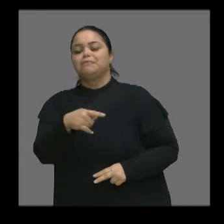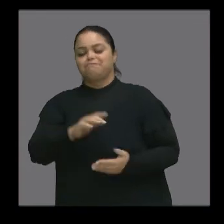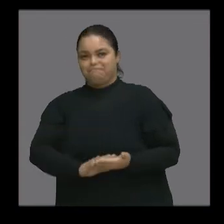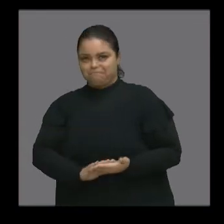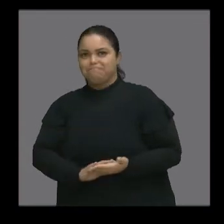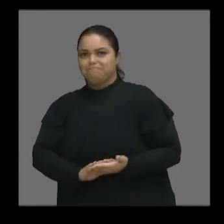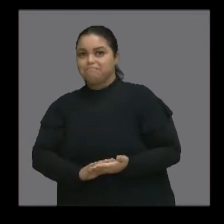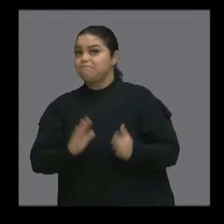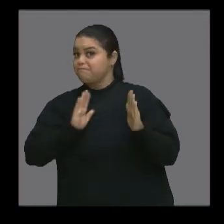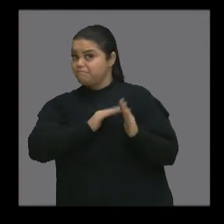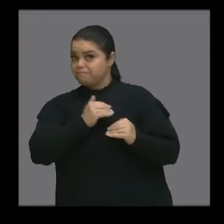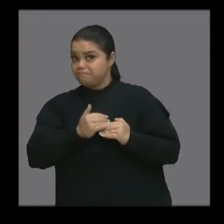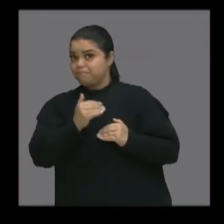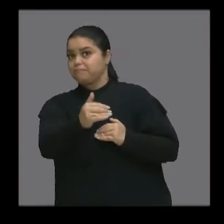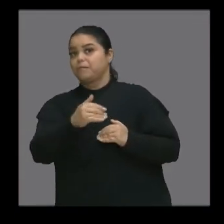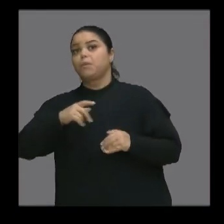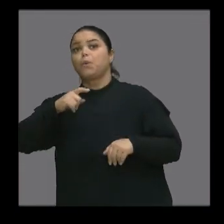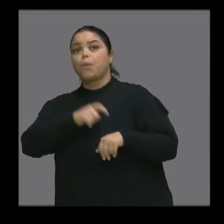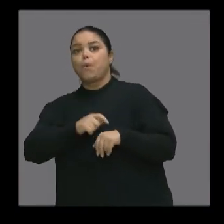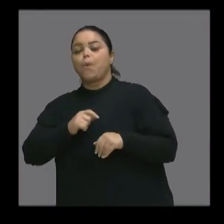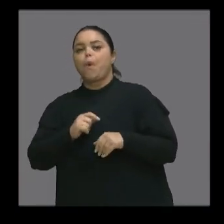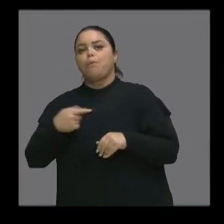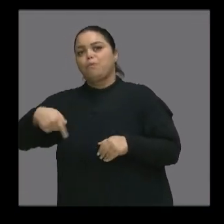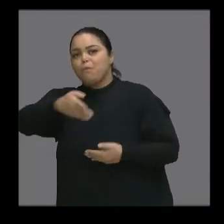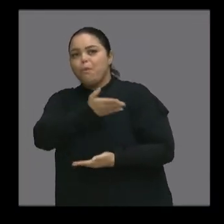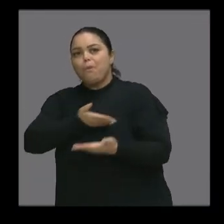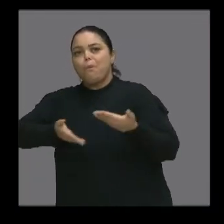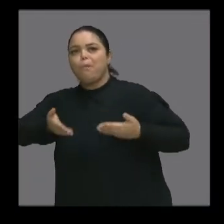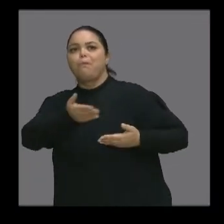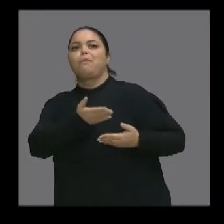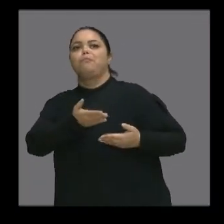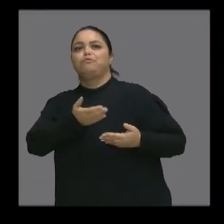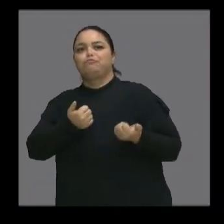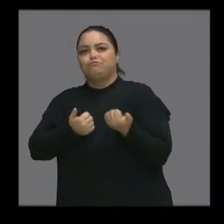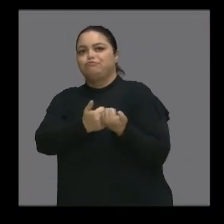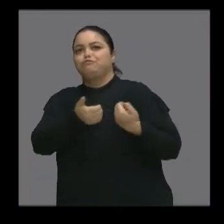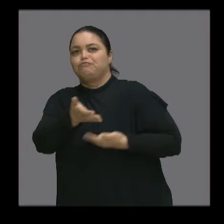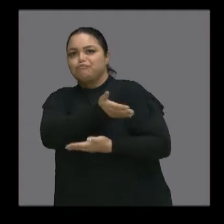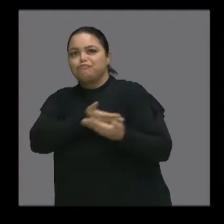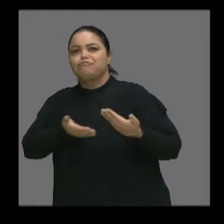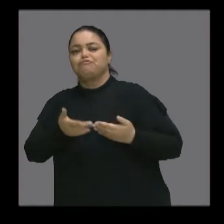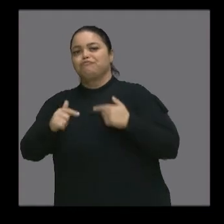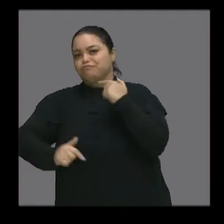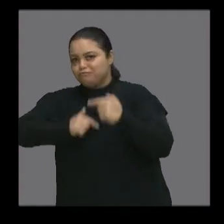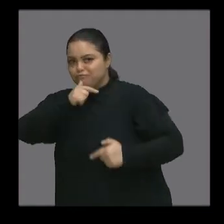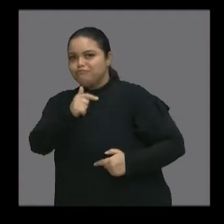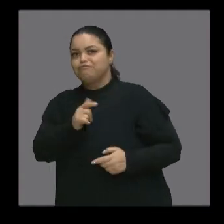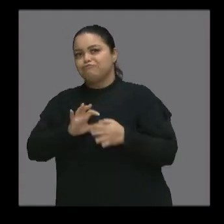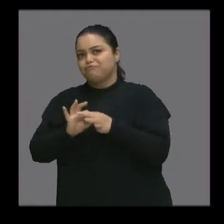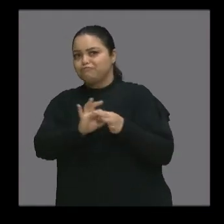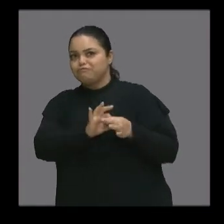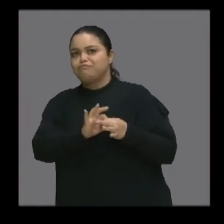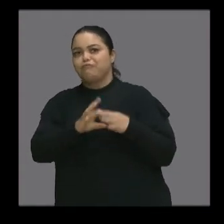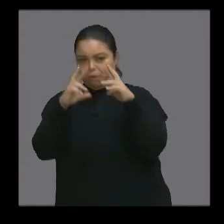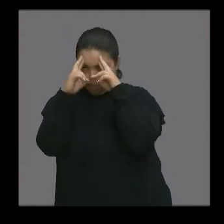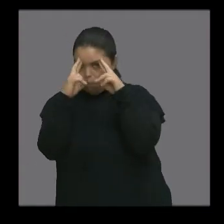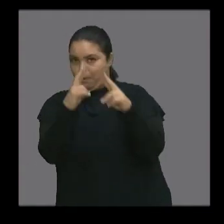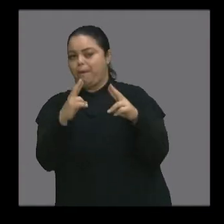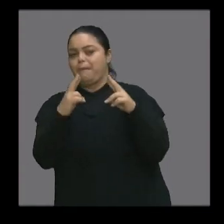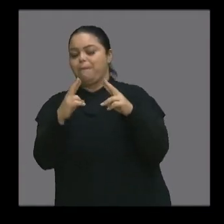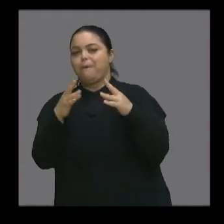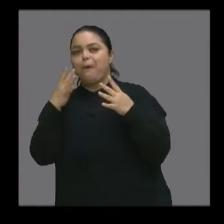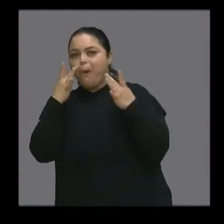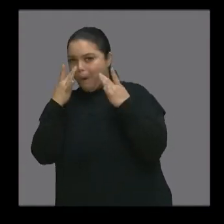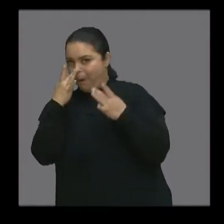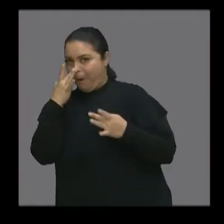desse momento construiu-se em torno de nós, assim, nós ajudamos a trabalhar essa relação de respeito, de